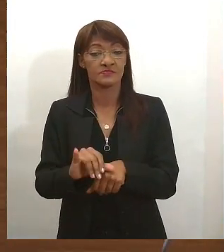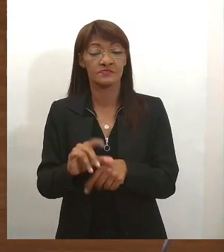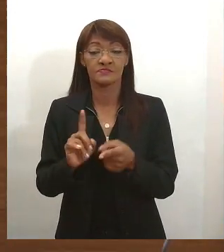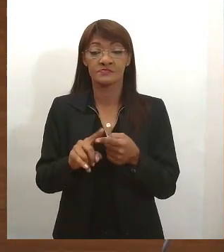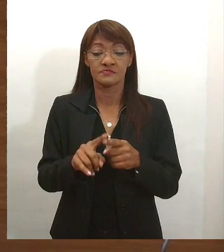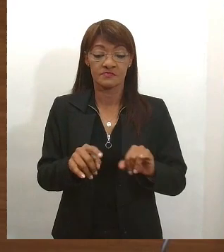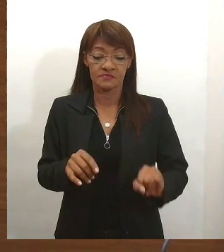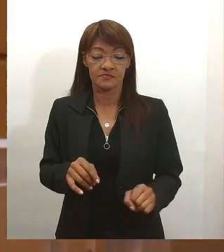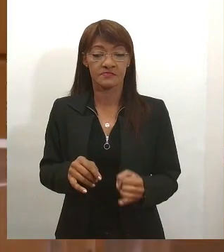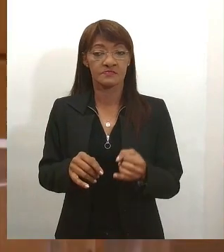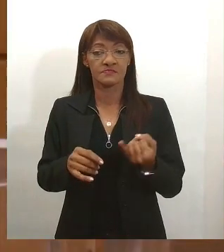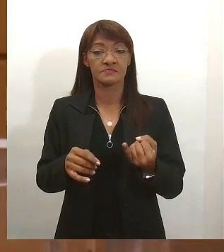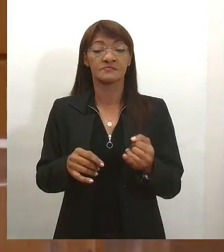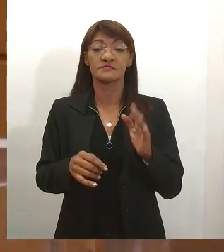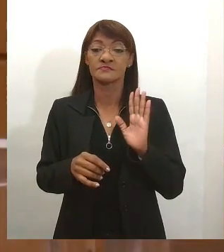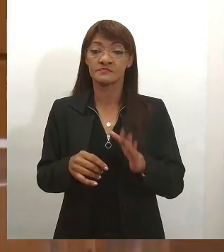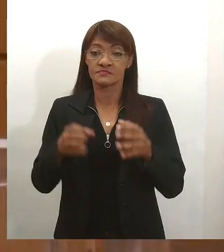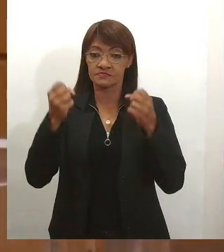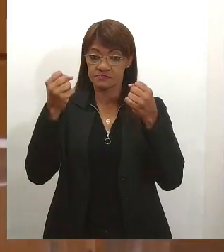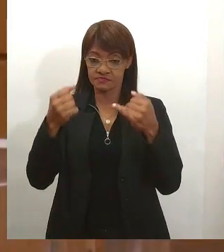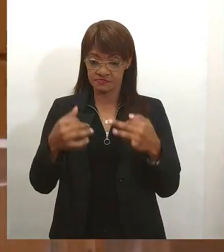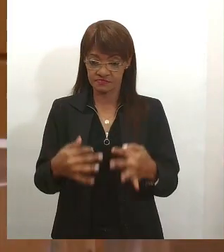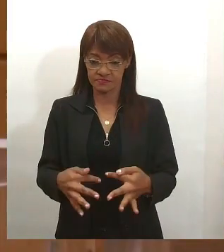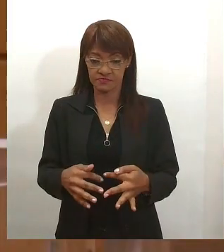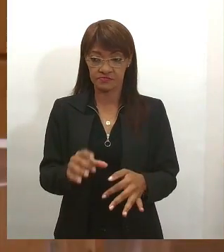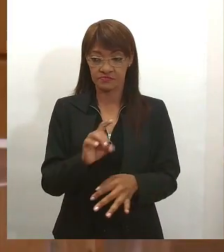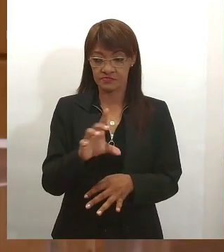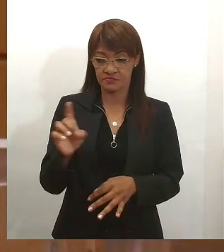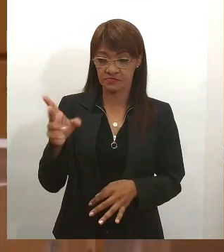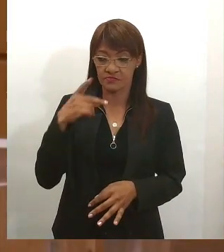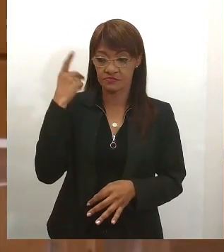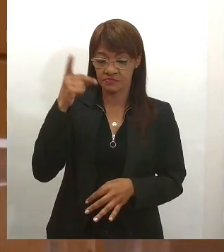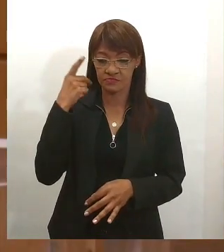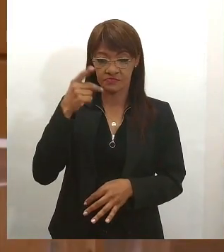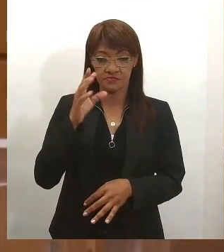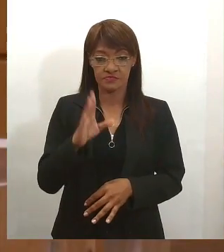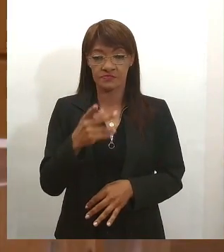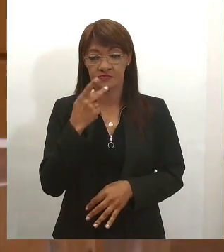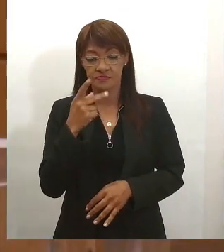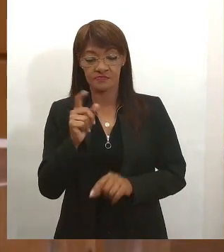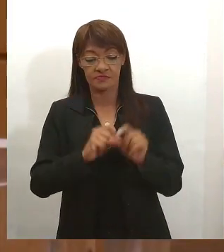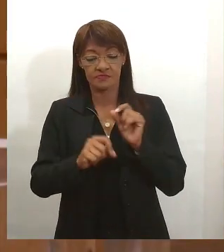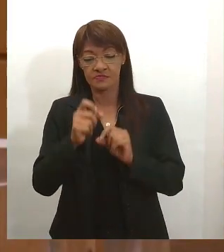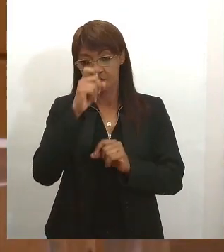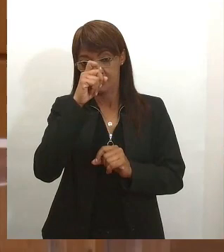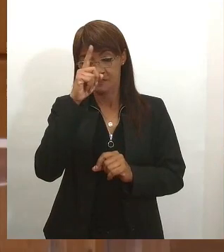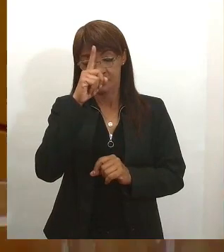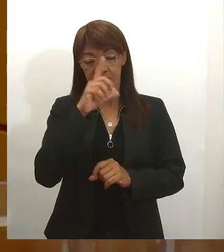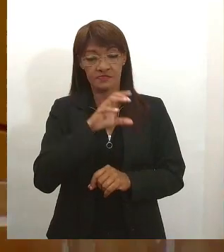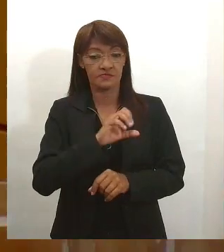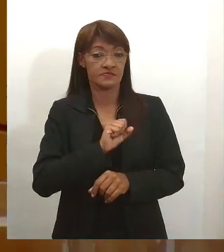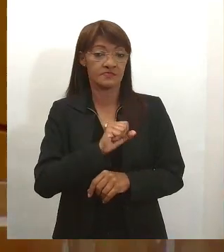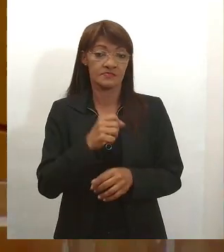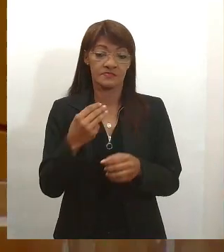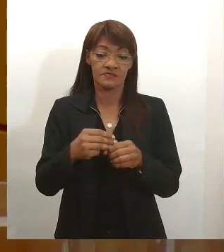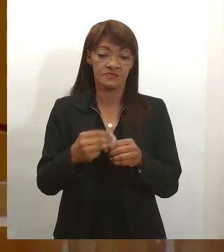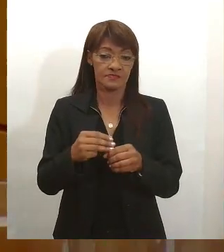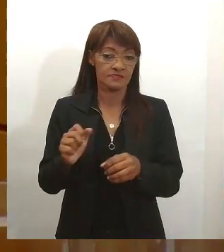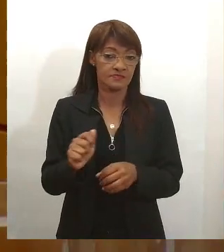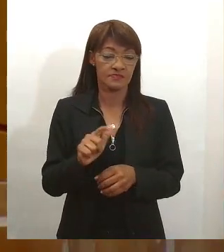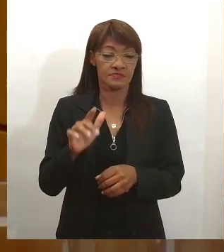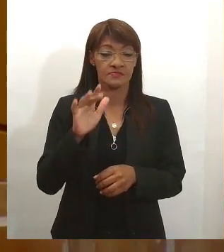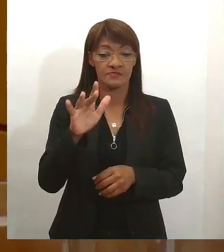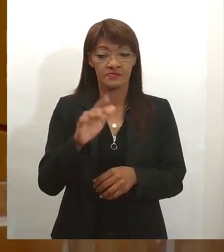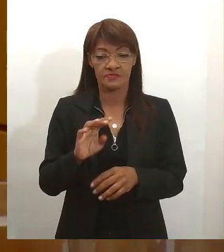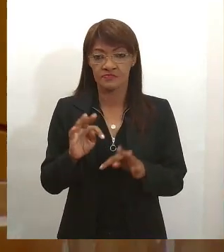falas dos parlamentares sobre o Hospital de Amor em Lagarto, assunto que norteou a sessão plenária deste dia. Ninguém procurou